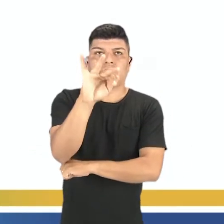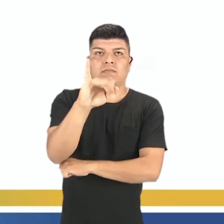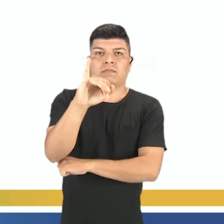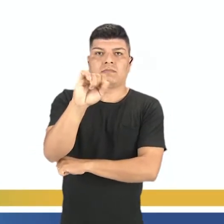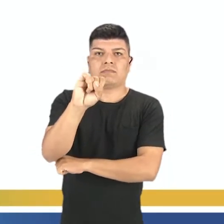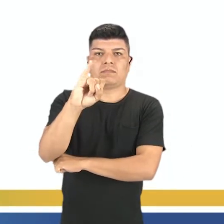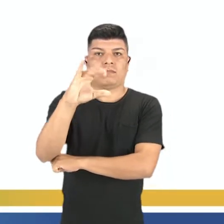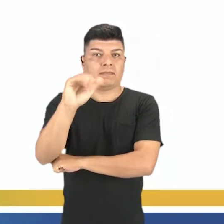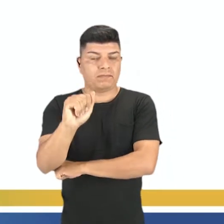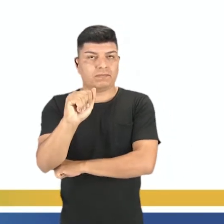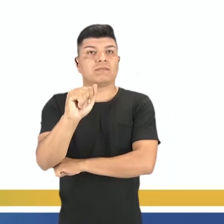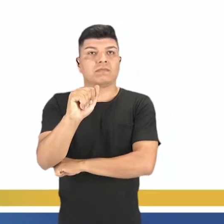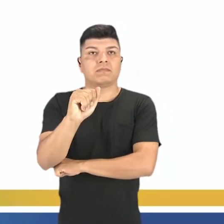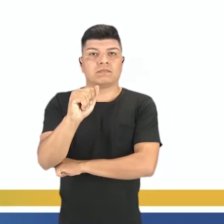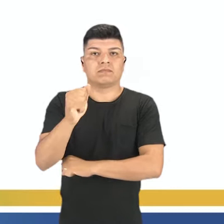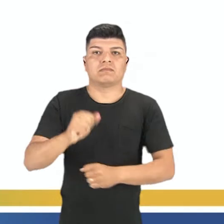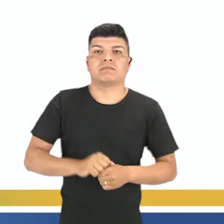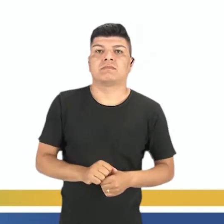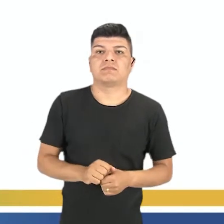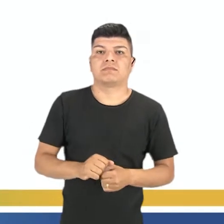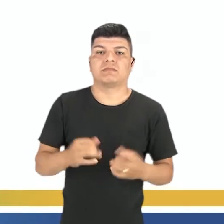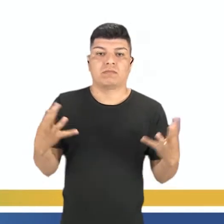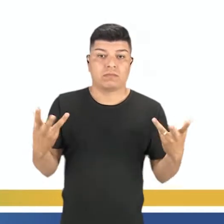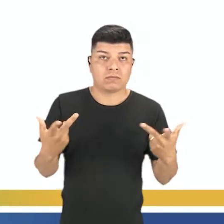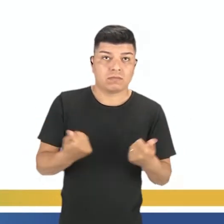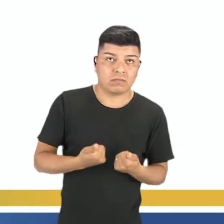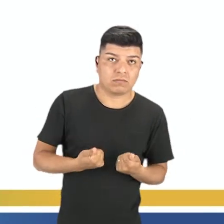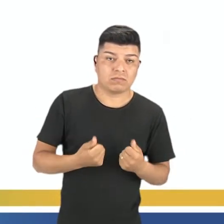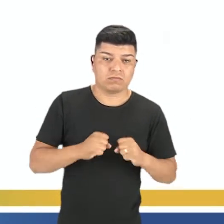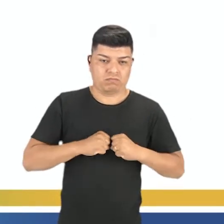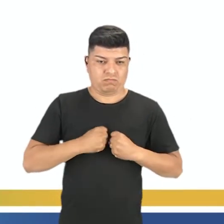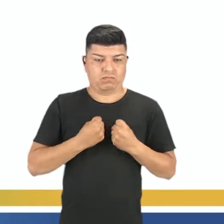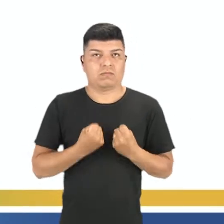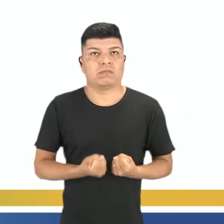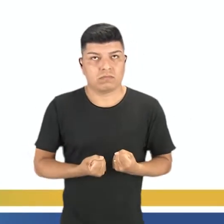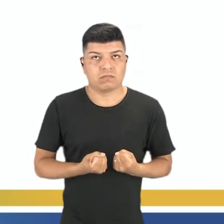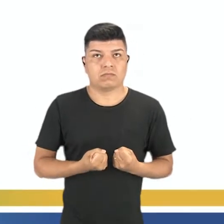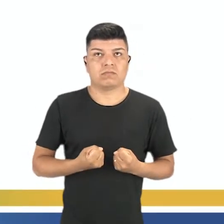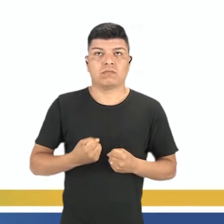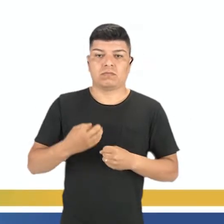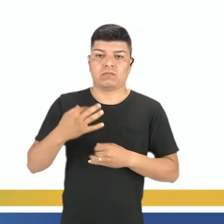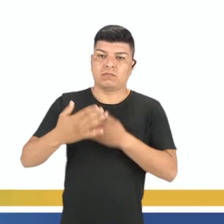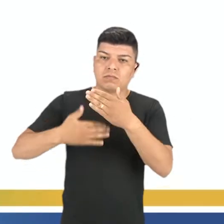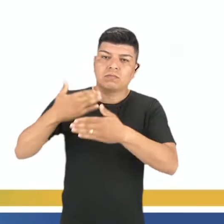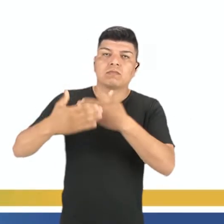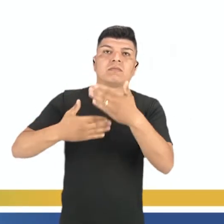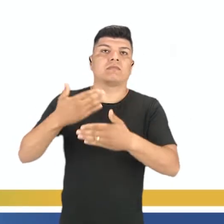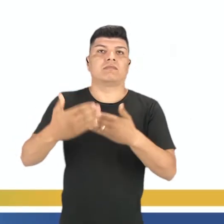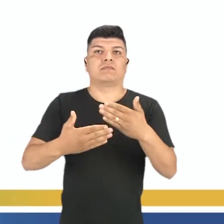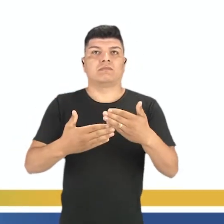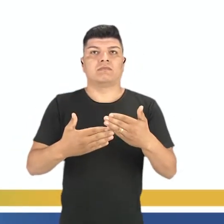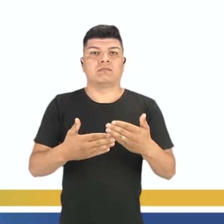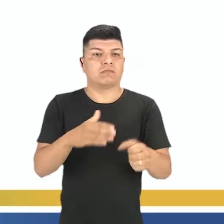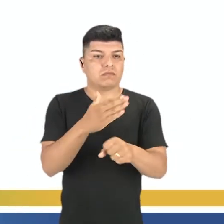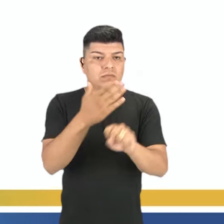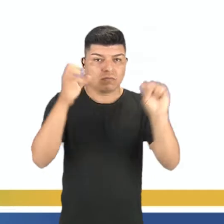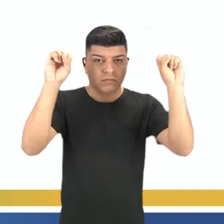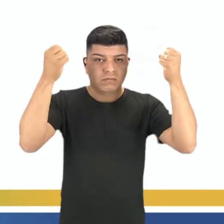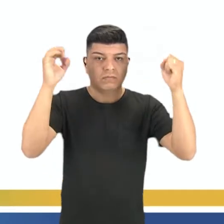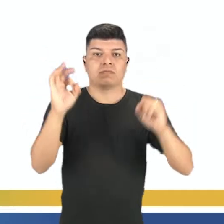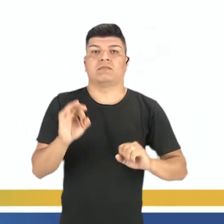Resistência é a habilidade de poder exercer um esforço estático ou dinâmico prolongado sem afetar a qualidade do exercício.